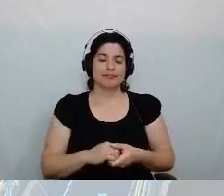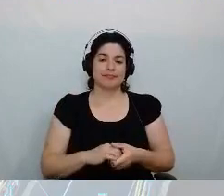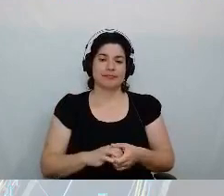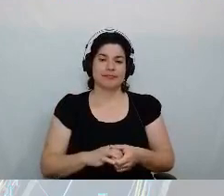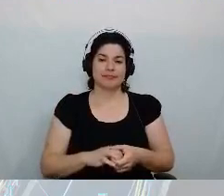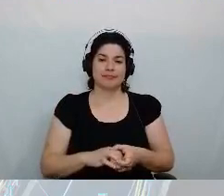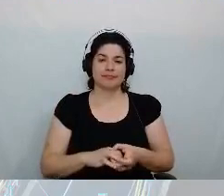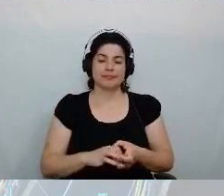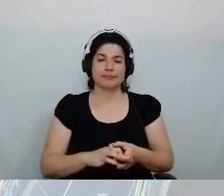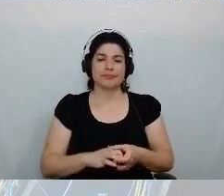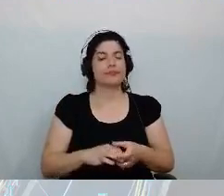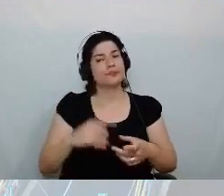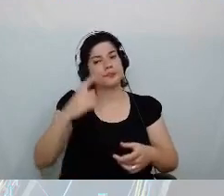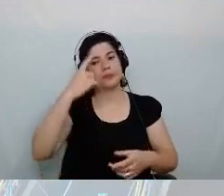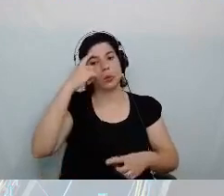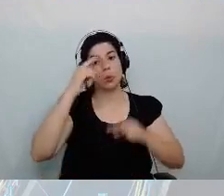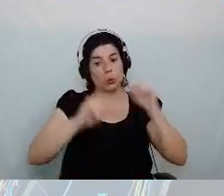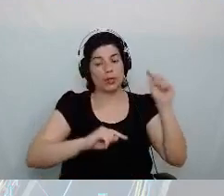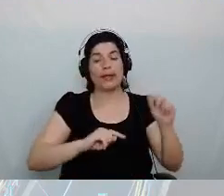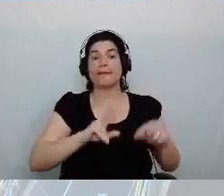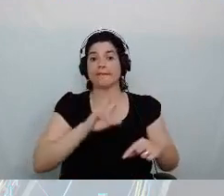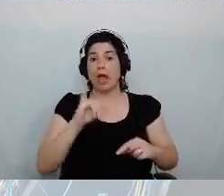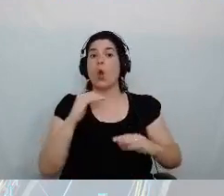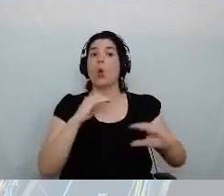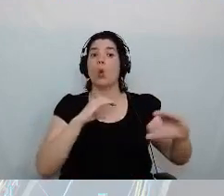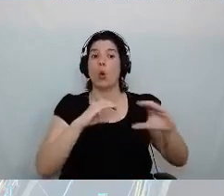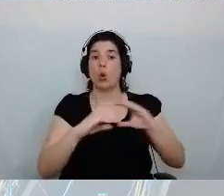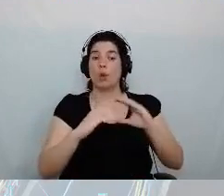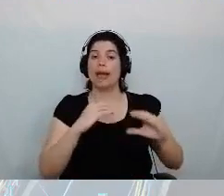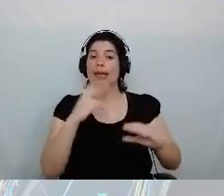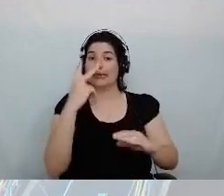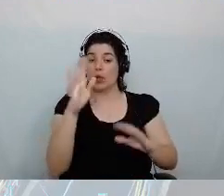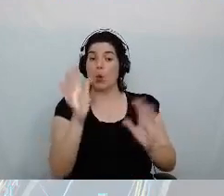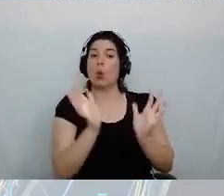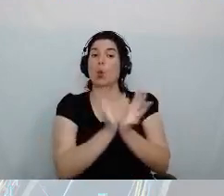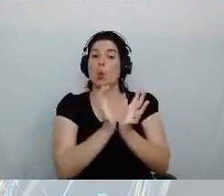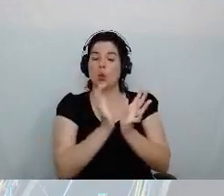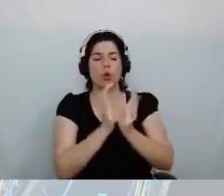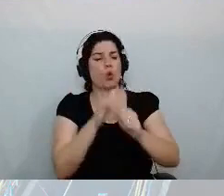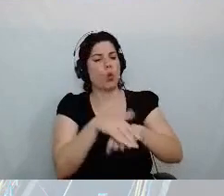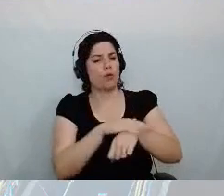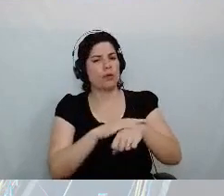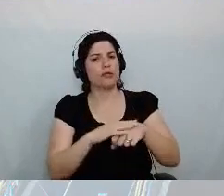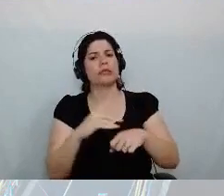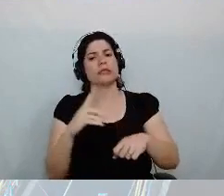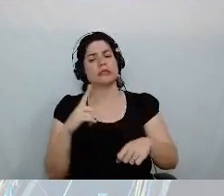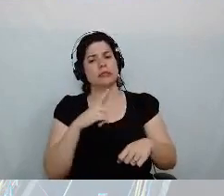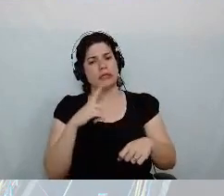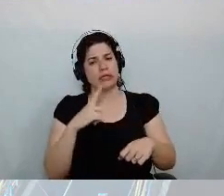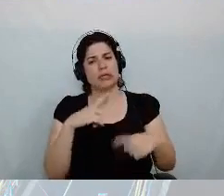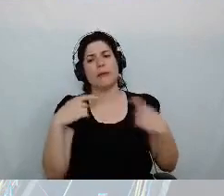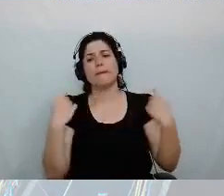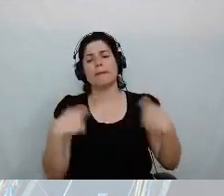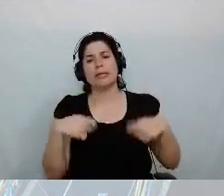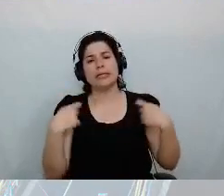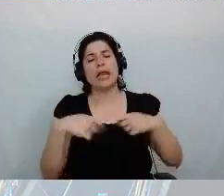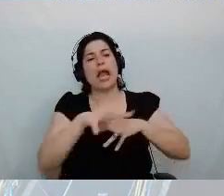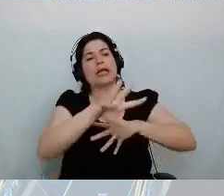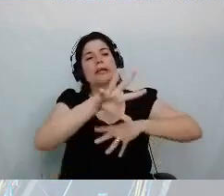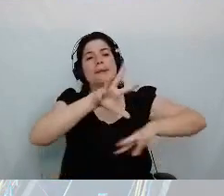A sacada é, quando você vai se comunicar com alguém da tua equipe, cria rapport, cria